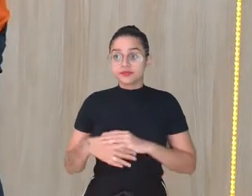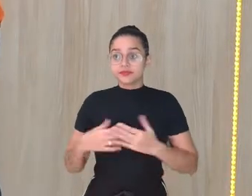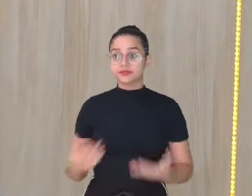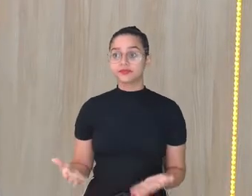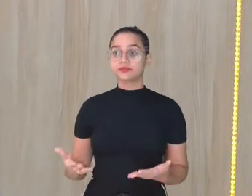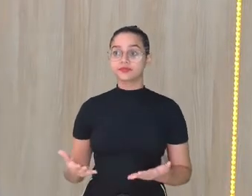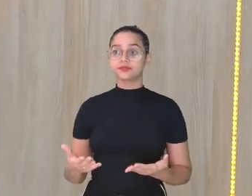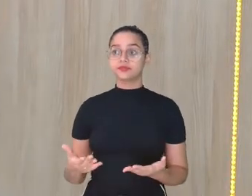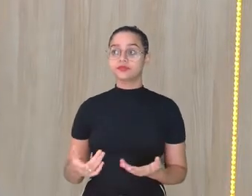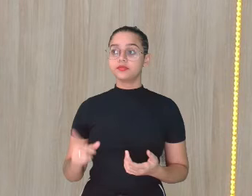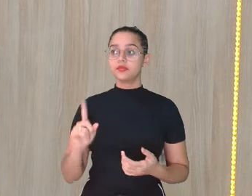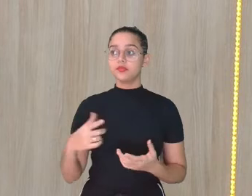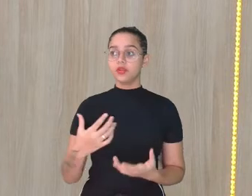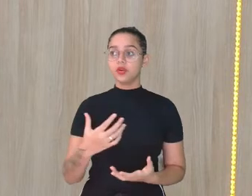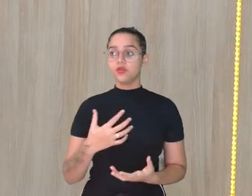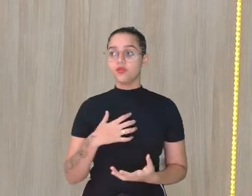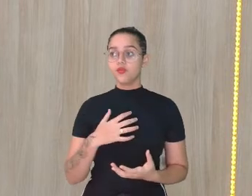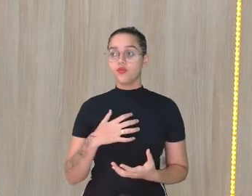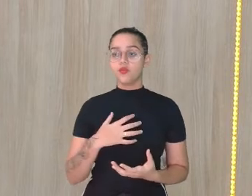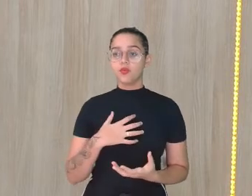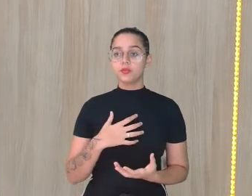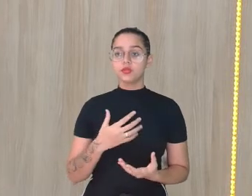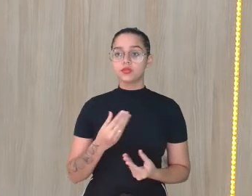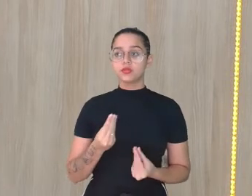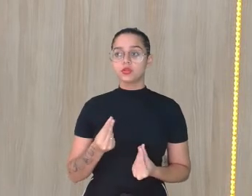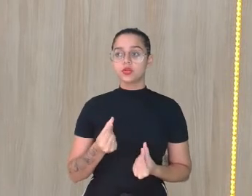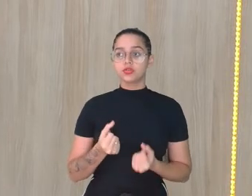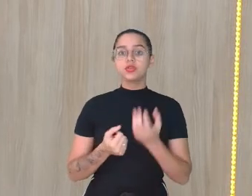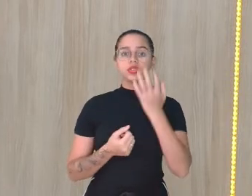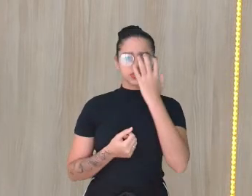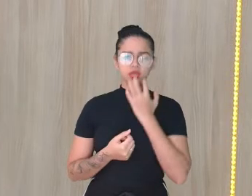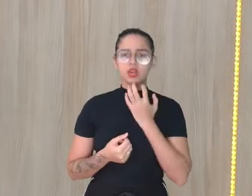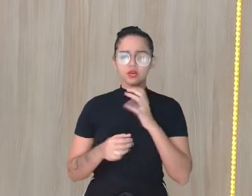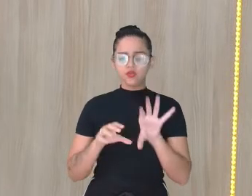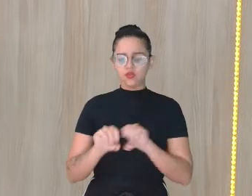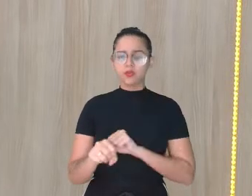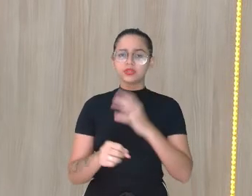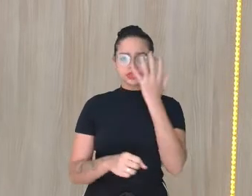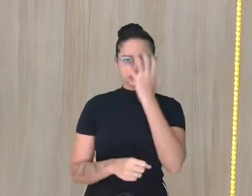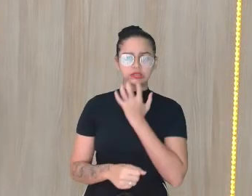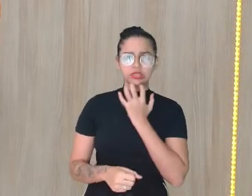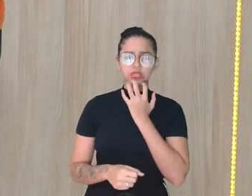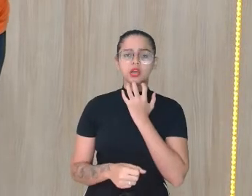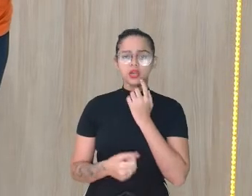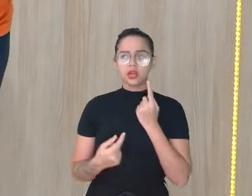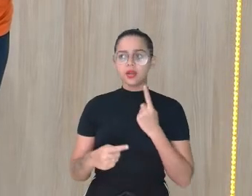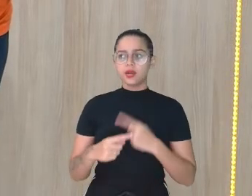Então, ele é uma formação bastante séria. Por quê? Porque